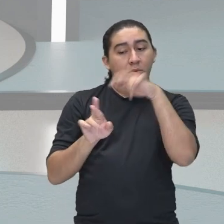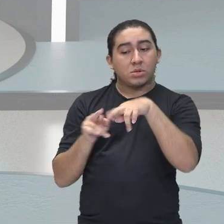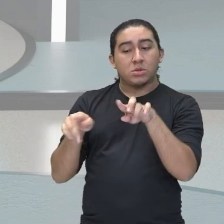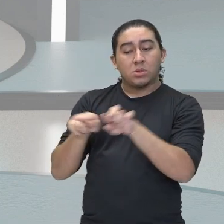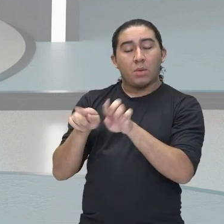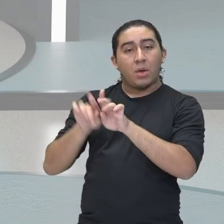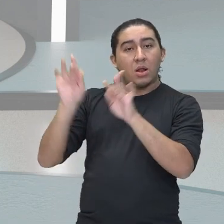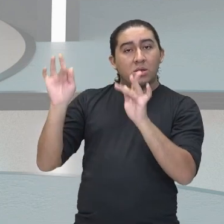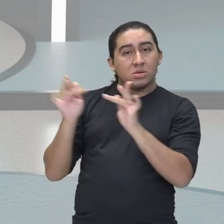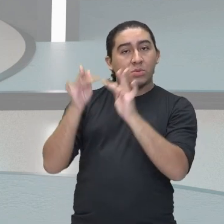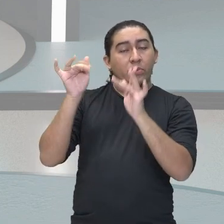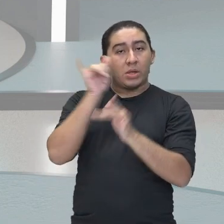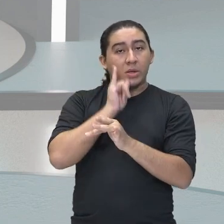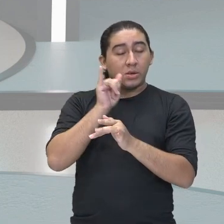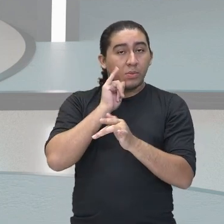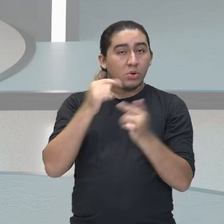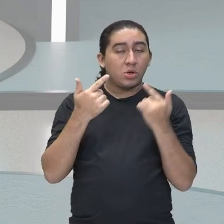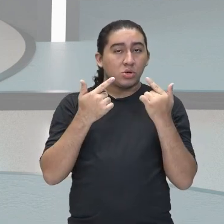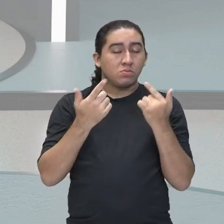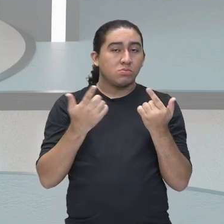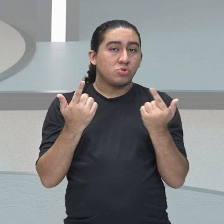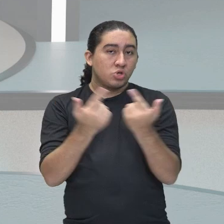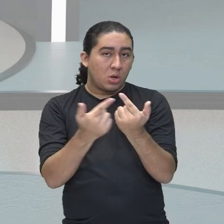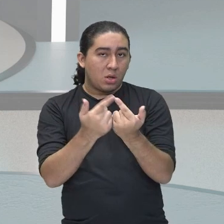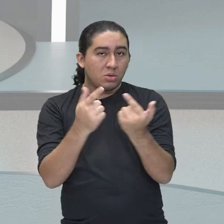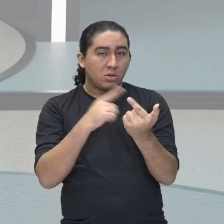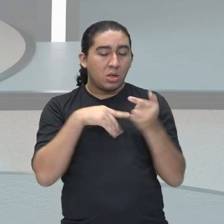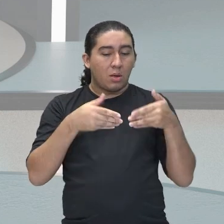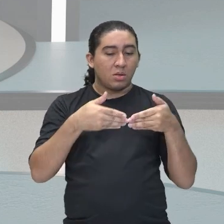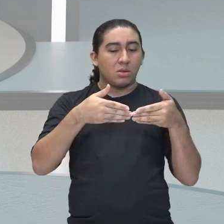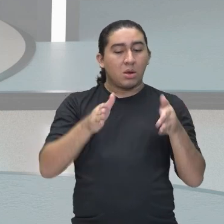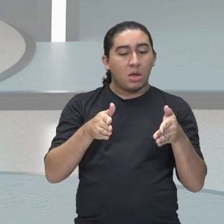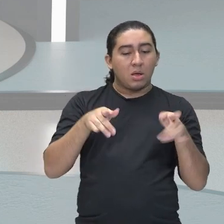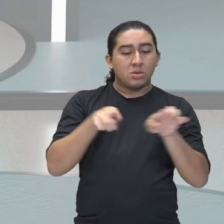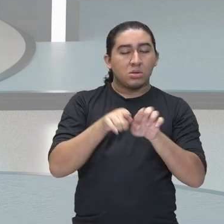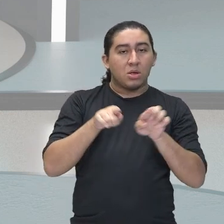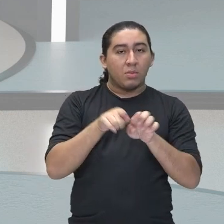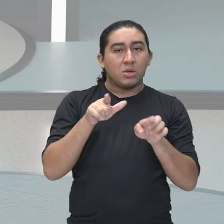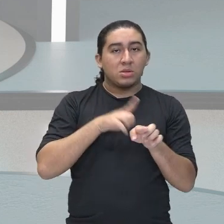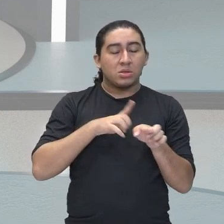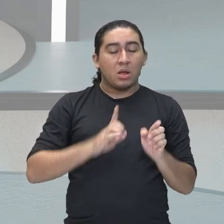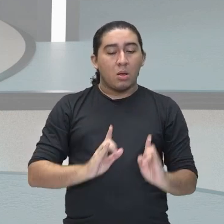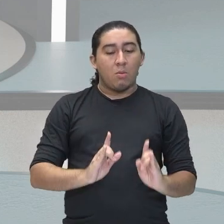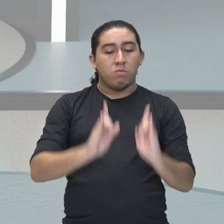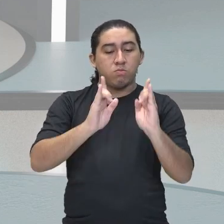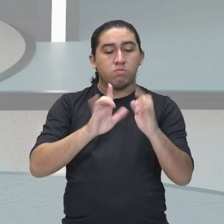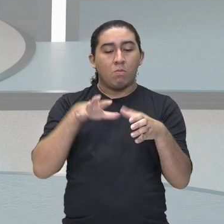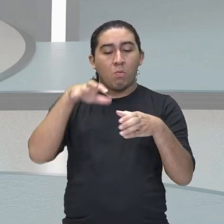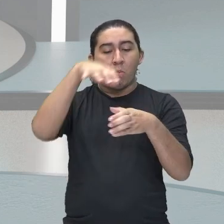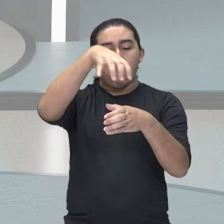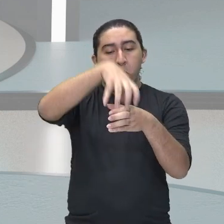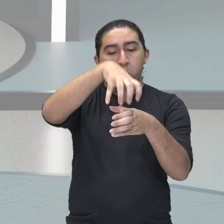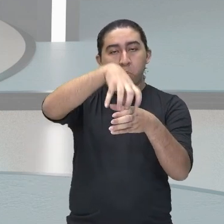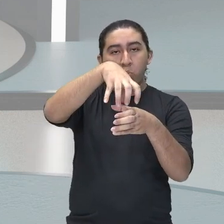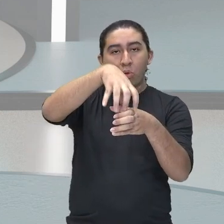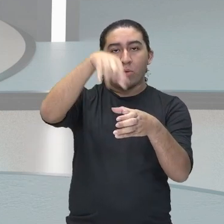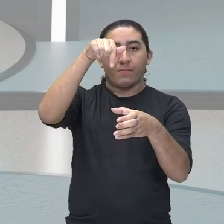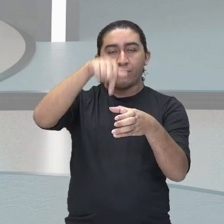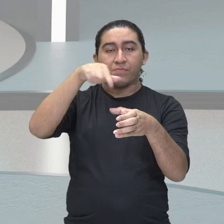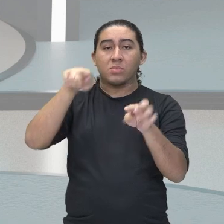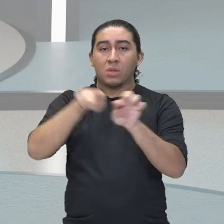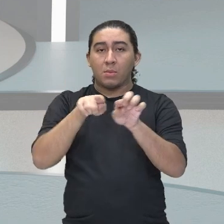aquela entrada do teatro, a cúpula do teatro também,